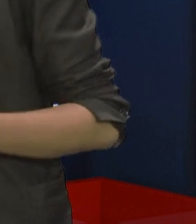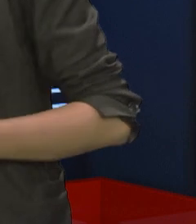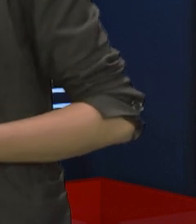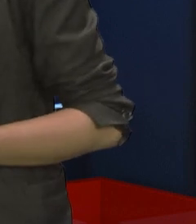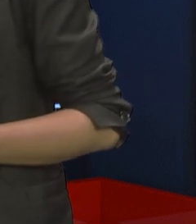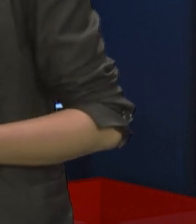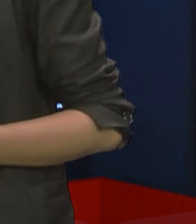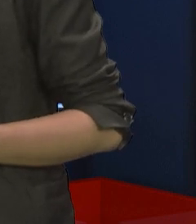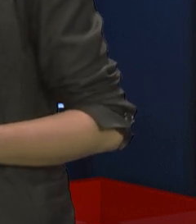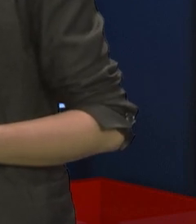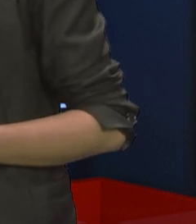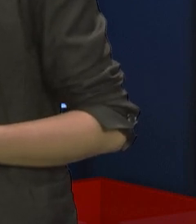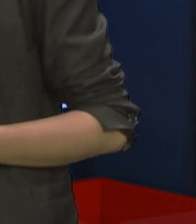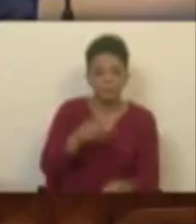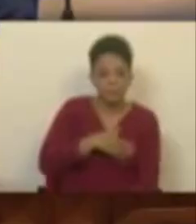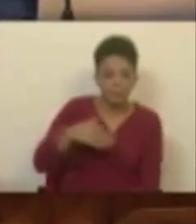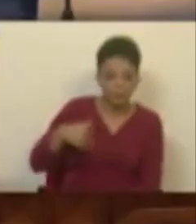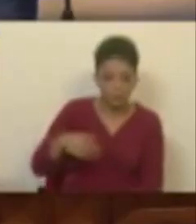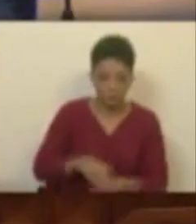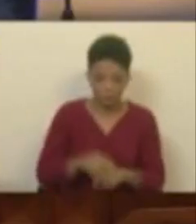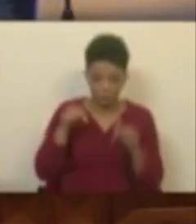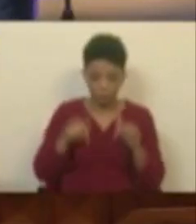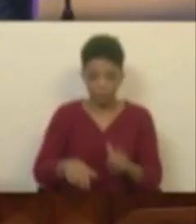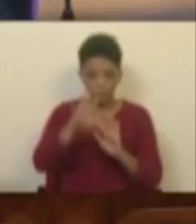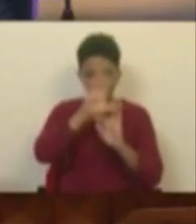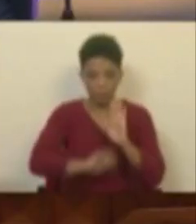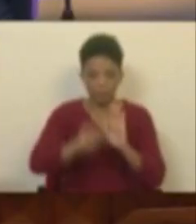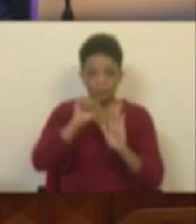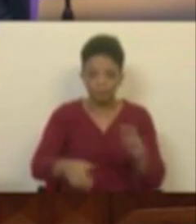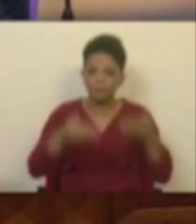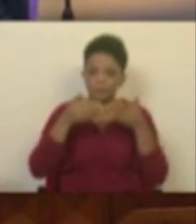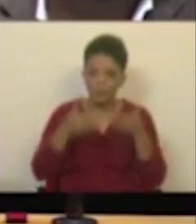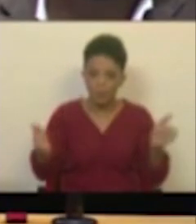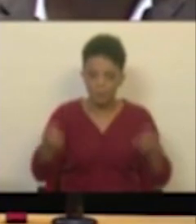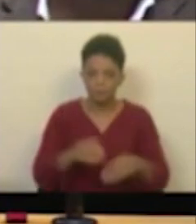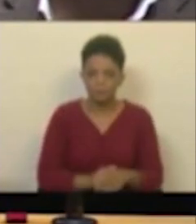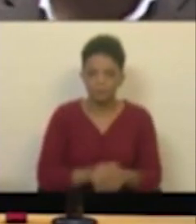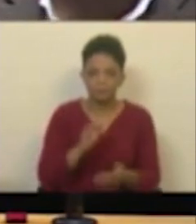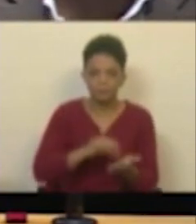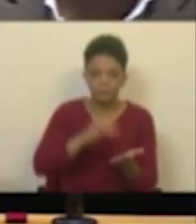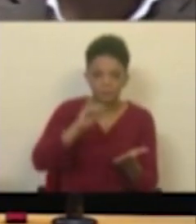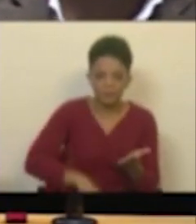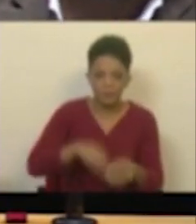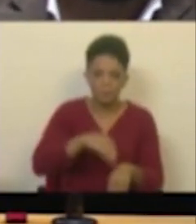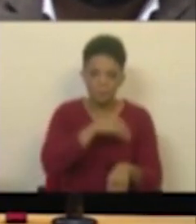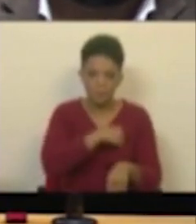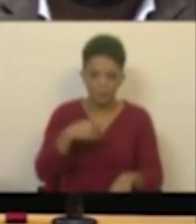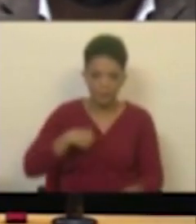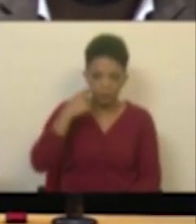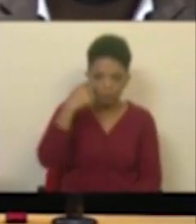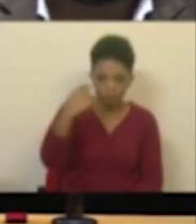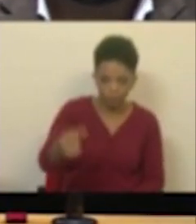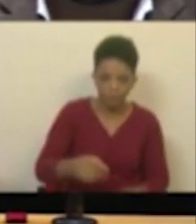que o primeiro-ministro rejeitou. Saiu hoje o despacho de abertura para as contratações de médicos